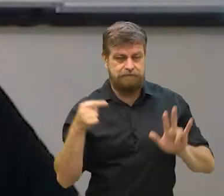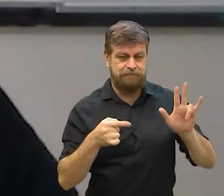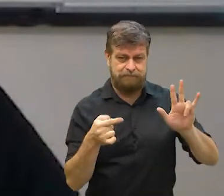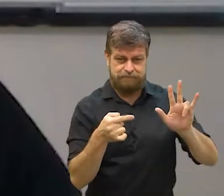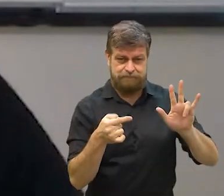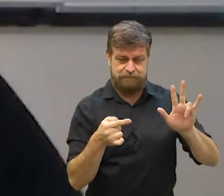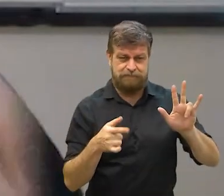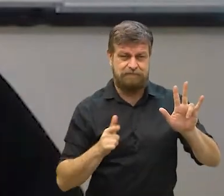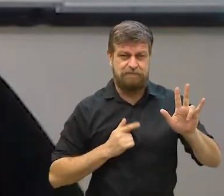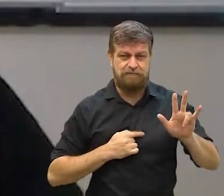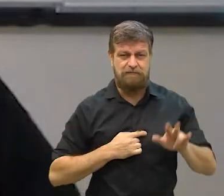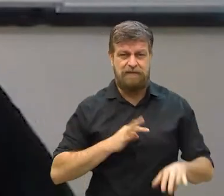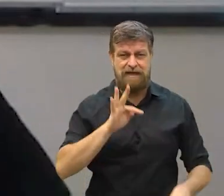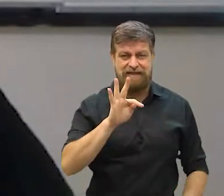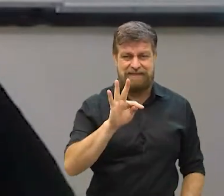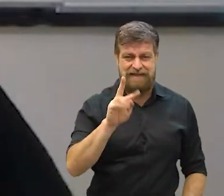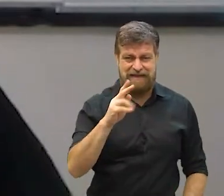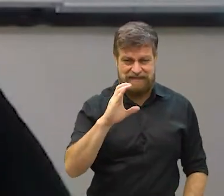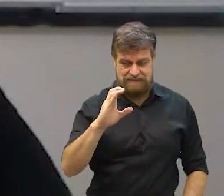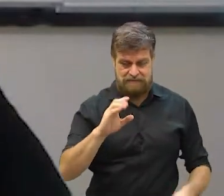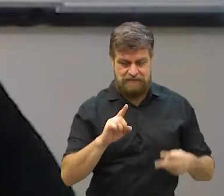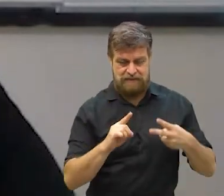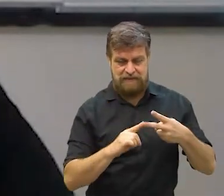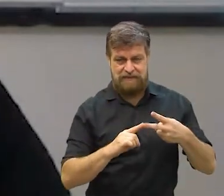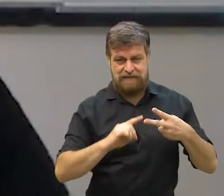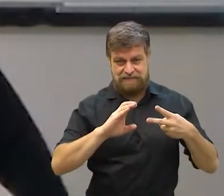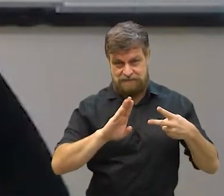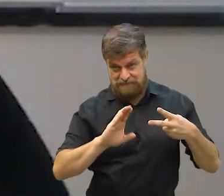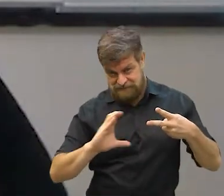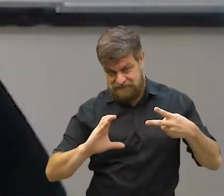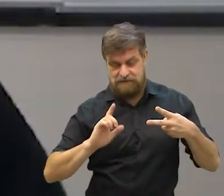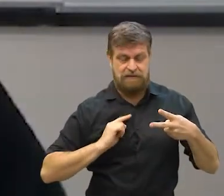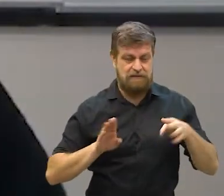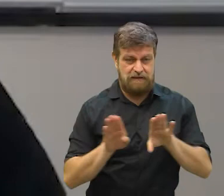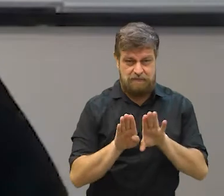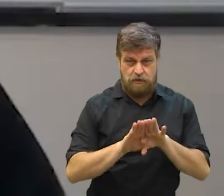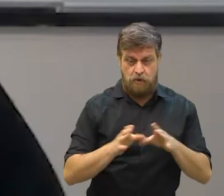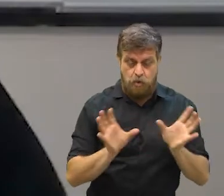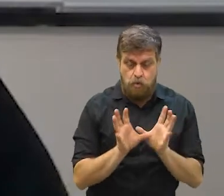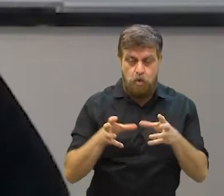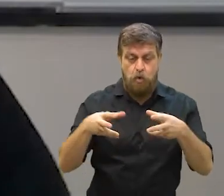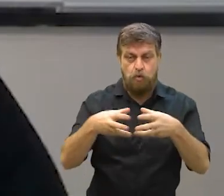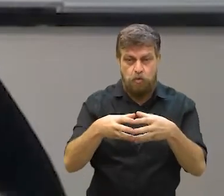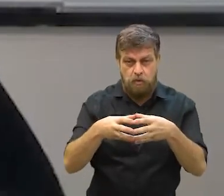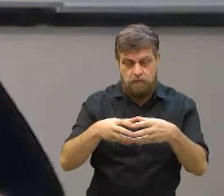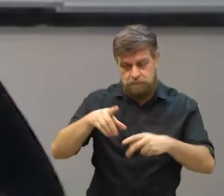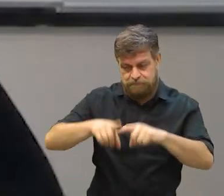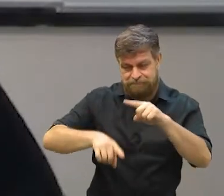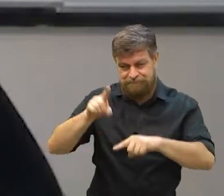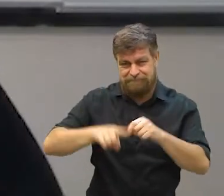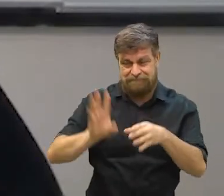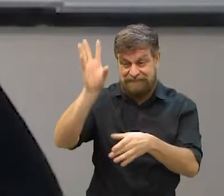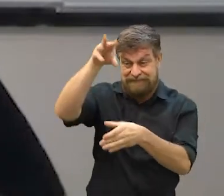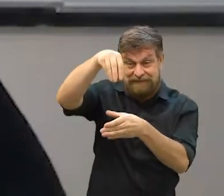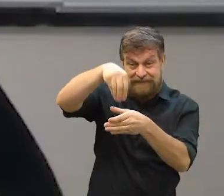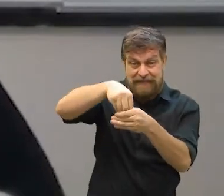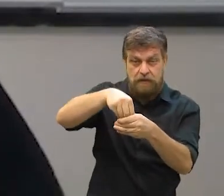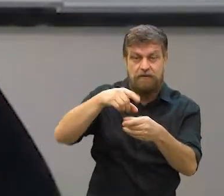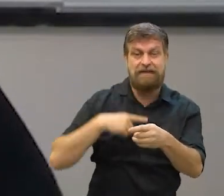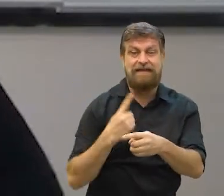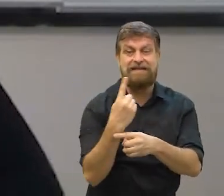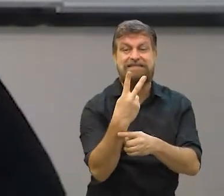cannabis tinha THC e CBD, que são canabinoides. Hoje, no grupo dos canabinoides, nós sabemos que existem mais